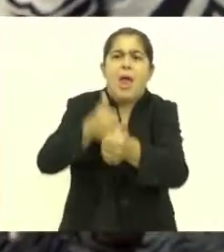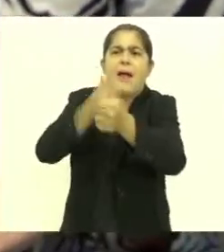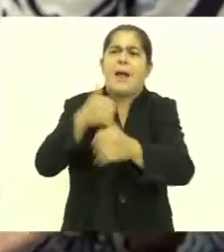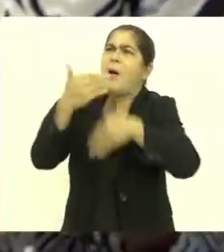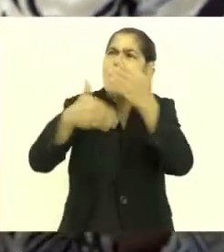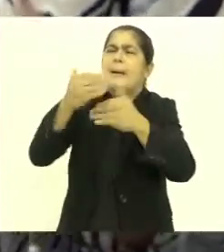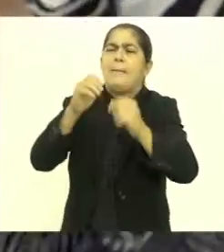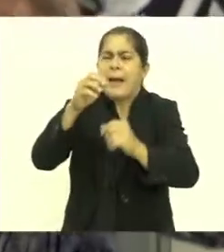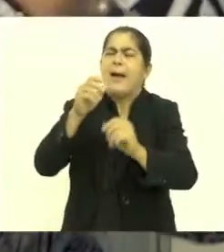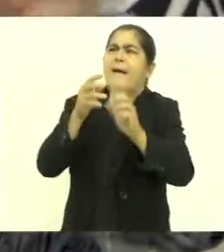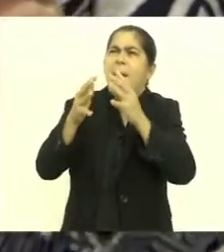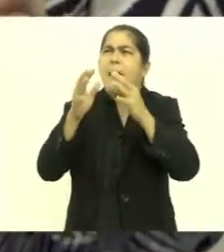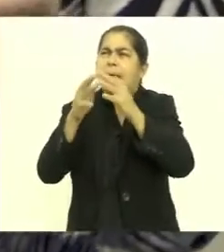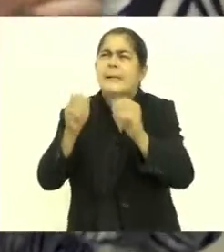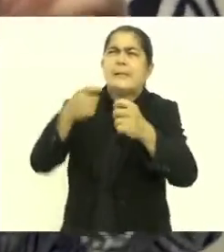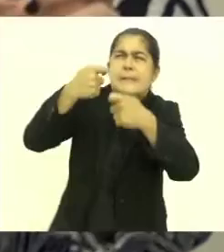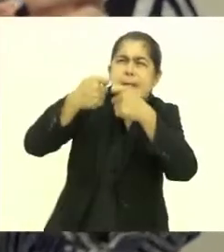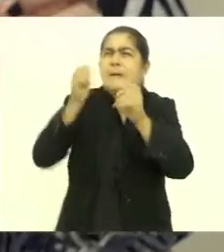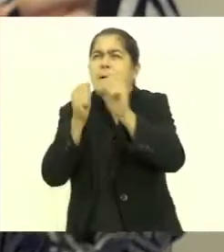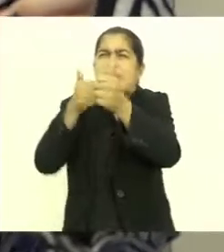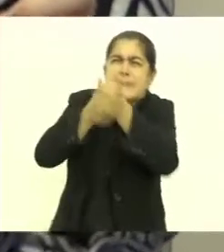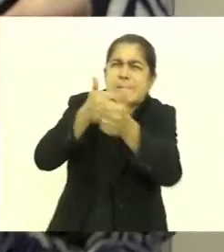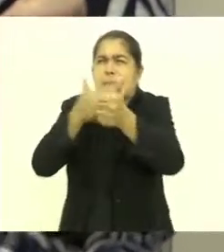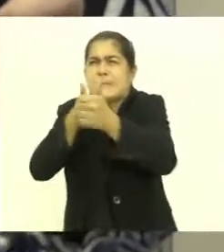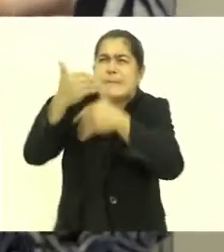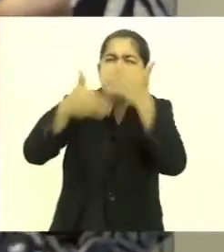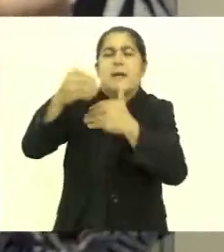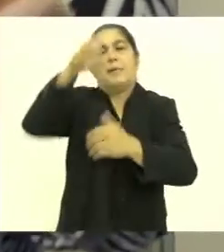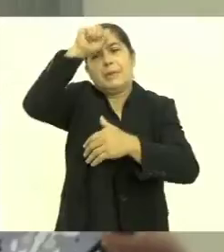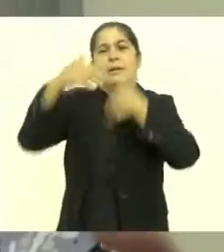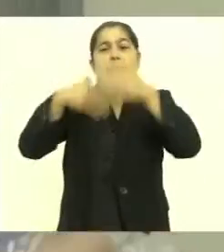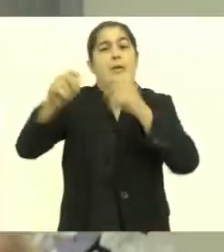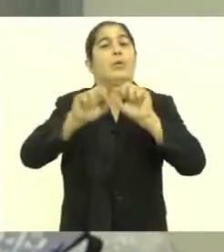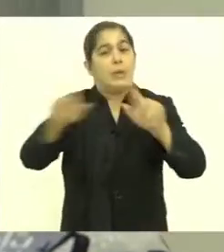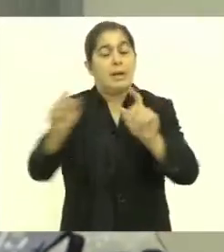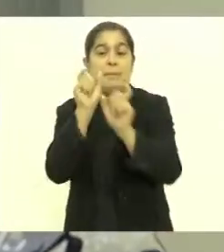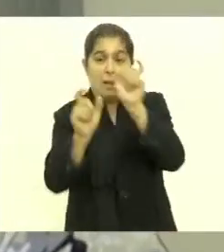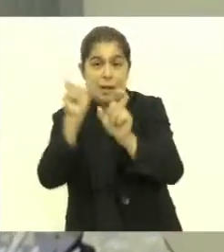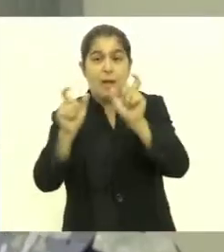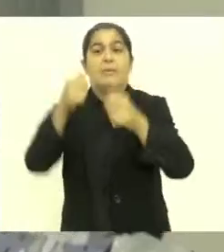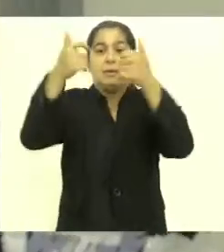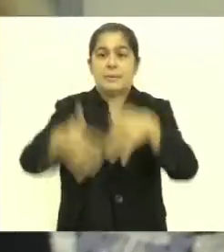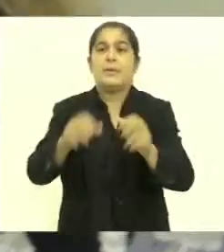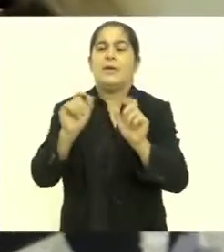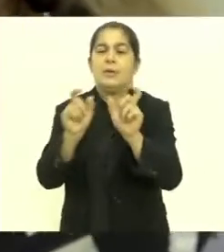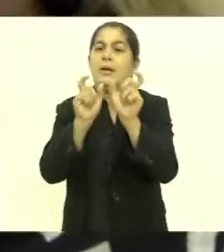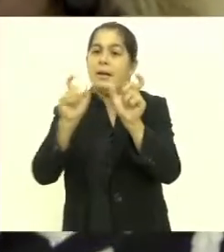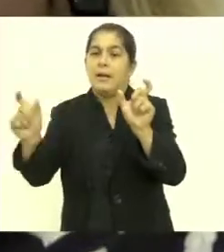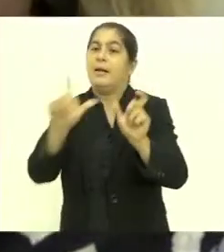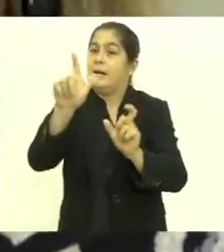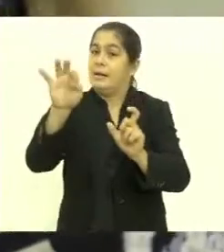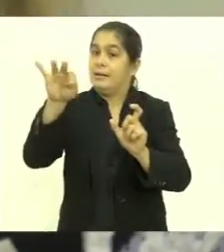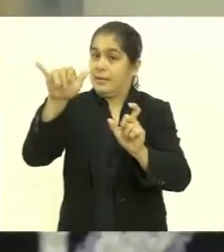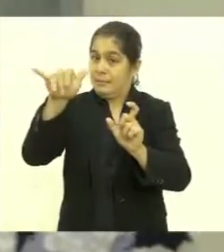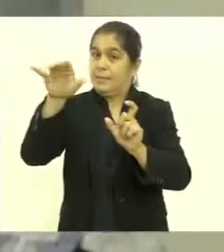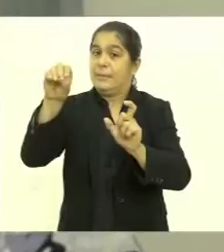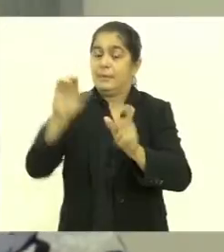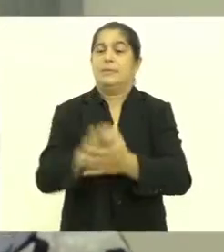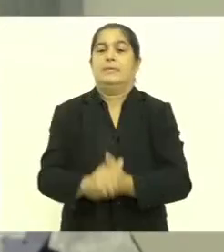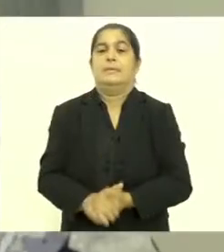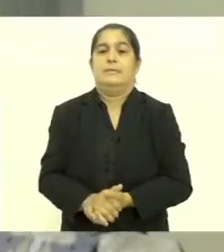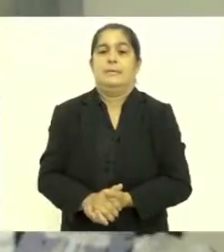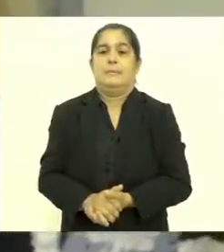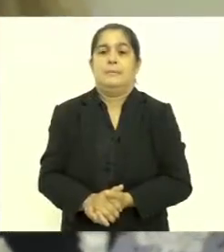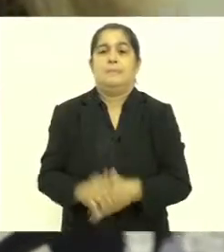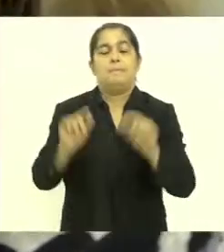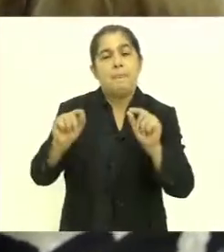que são parecidas, que são a mesma palavra que tem outro sentido. Né? Então, aí é nesse sentido que eu vou explicando para eles. É um letramento que eu faço